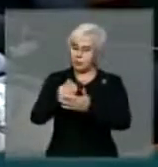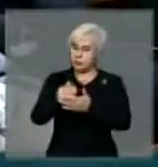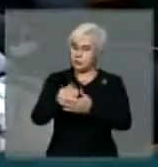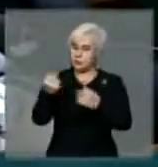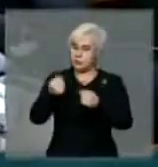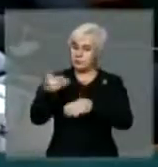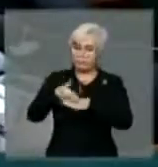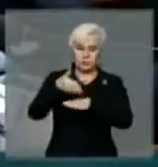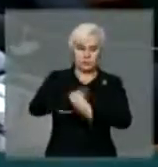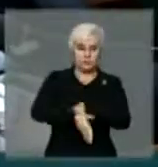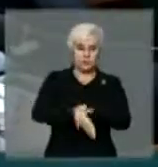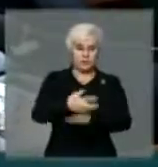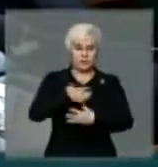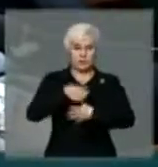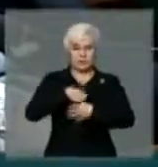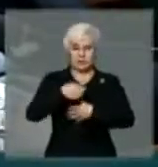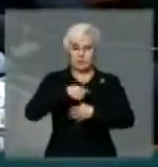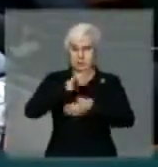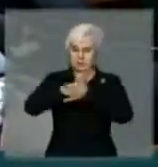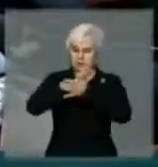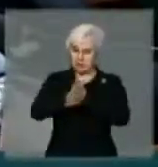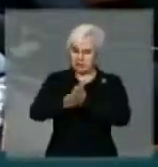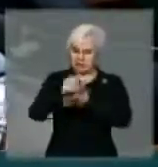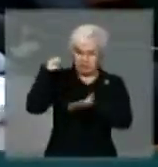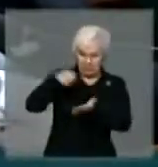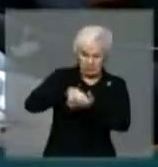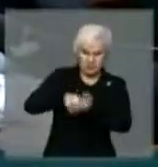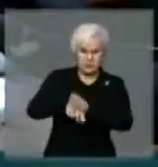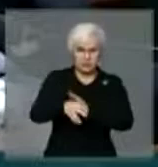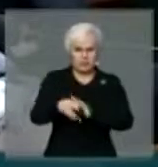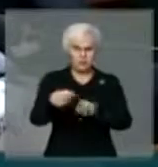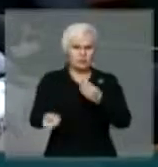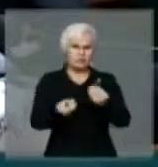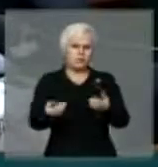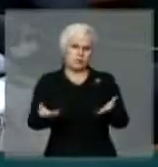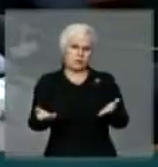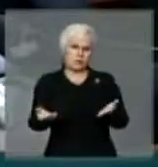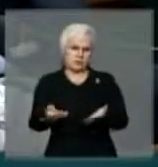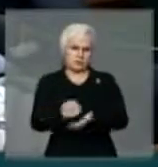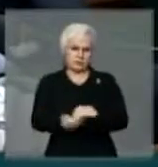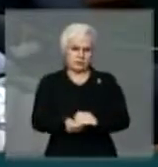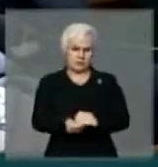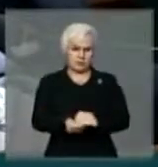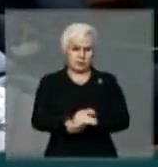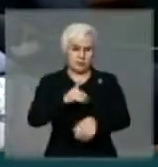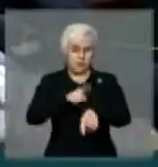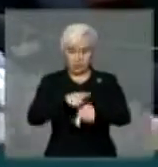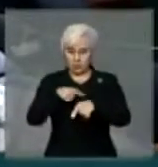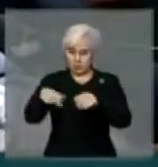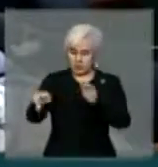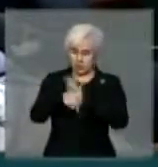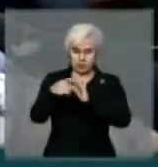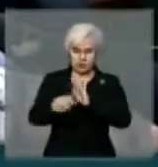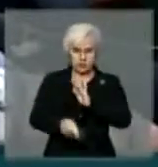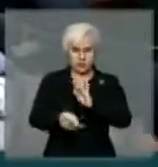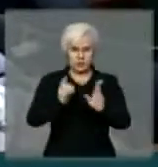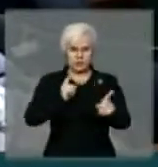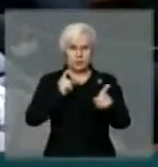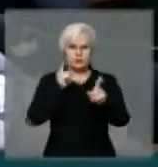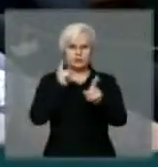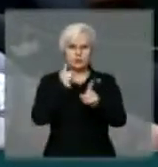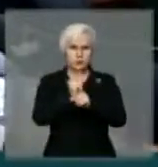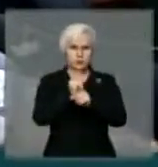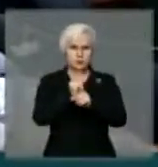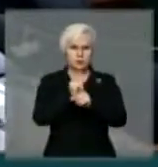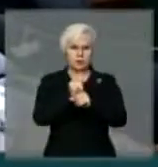algumas bancadas, se sentem punidos, castigados. Olha o que me sobrou, a Comissão de Ação Participativa. Quando chega aqui e descobre a